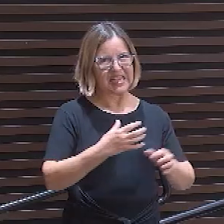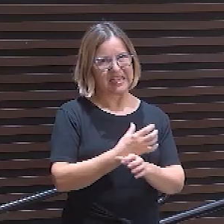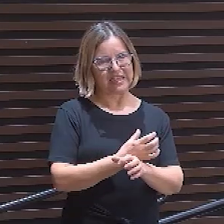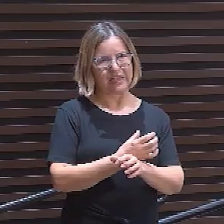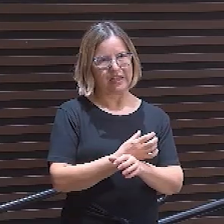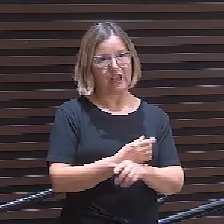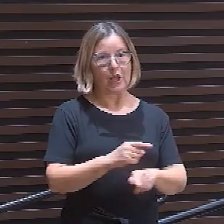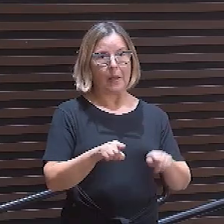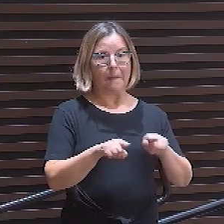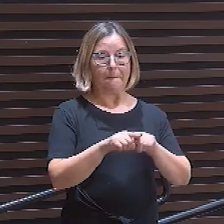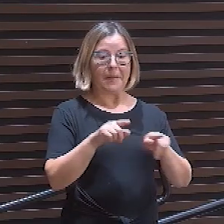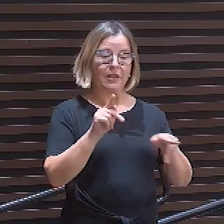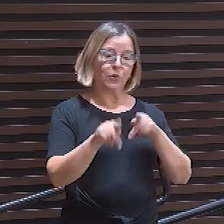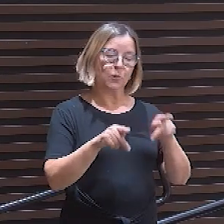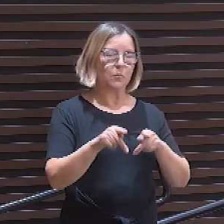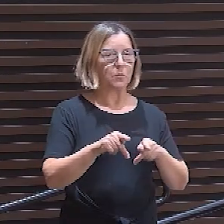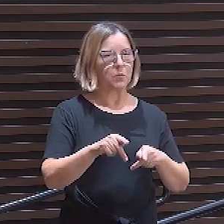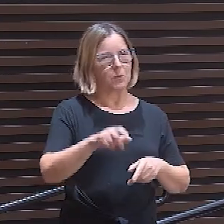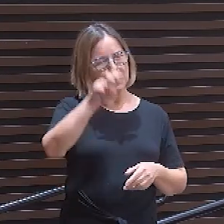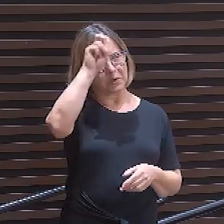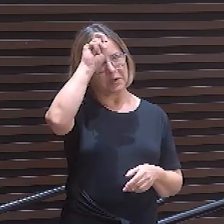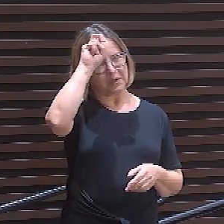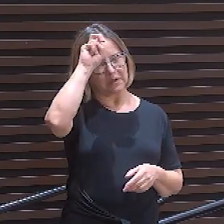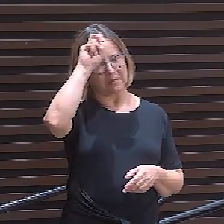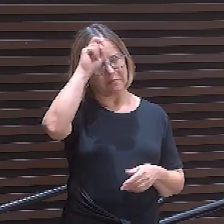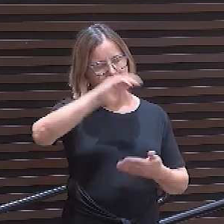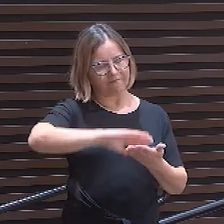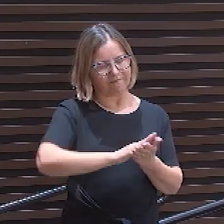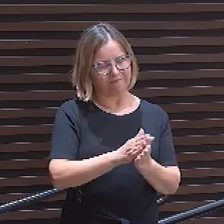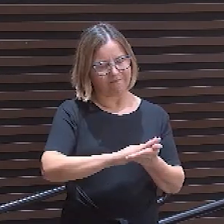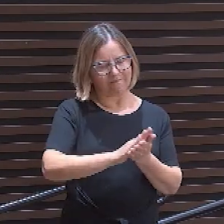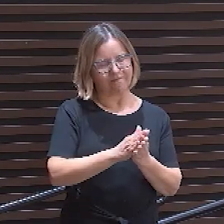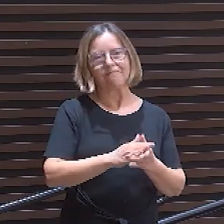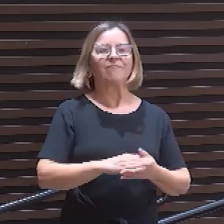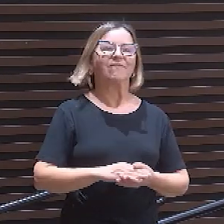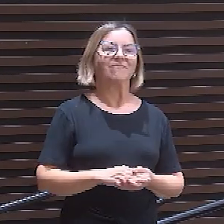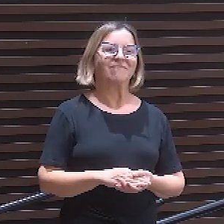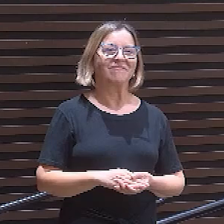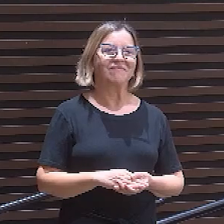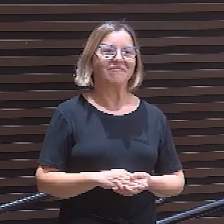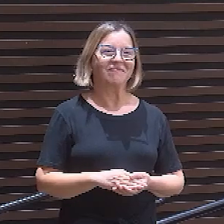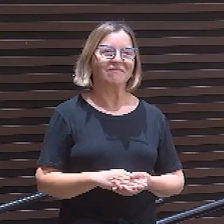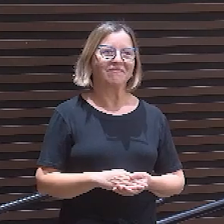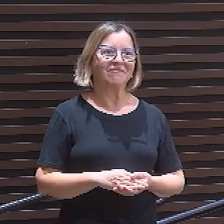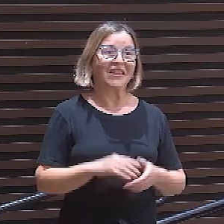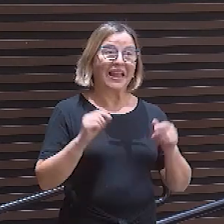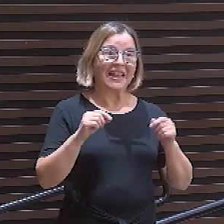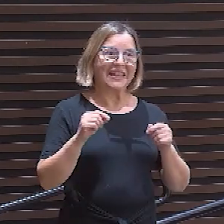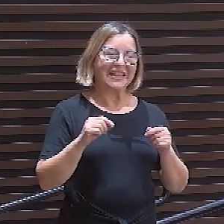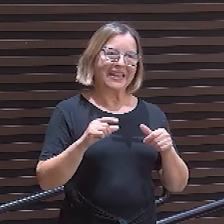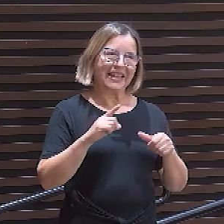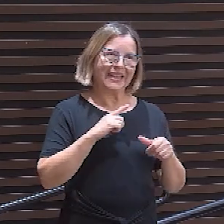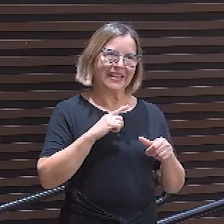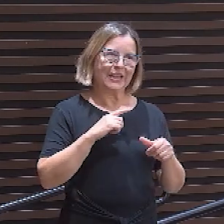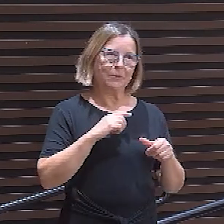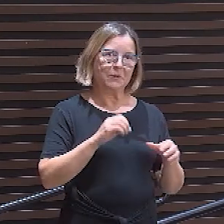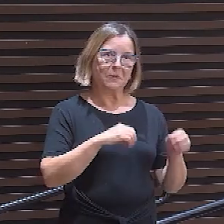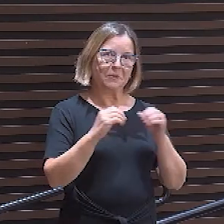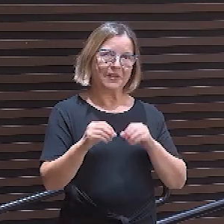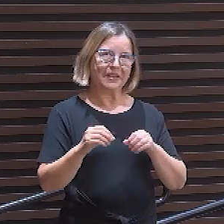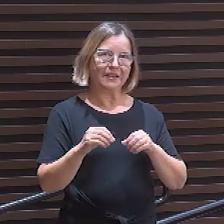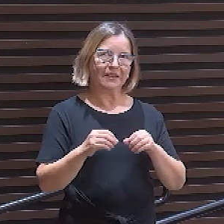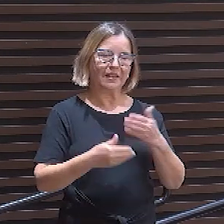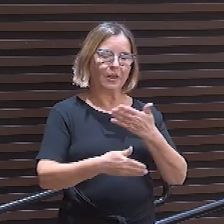foram tragados de todo. E aqui nós temos a mudança. Pela fé Moisés, pela